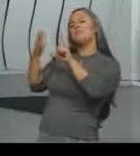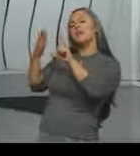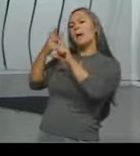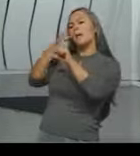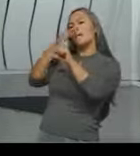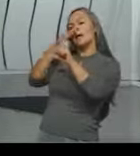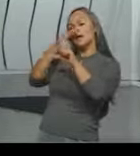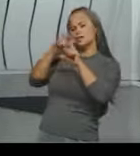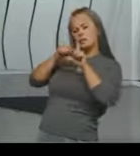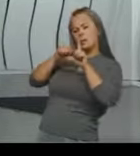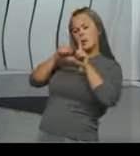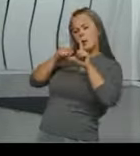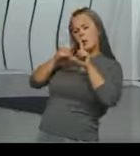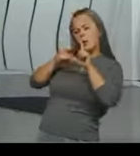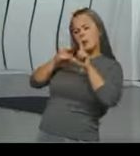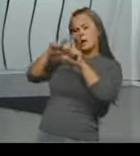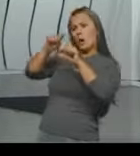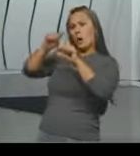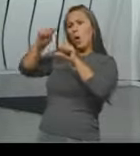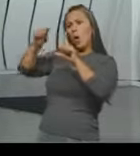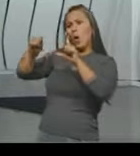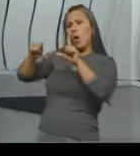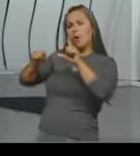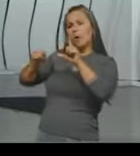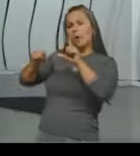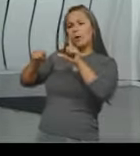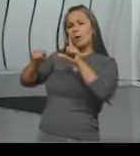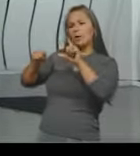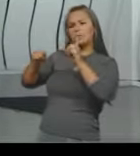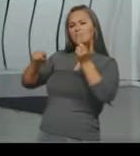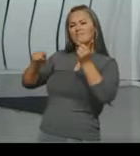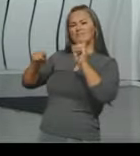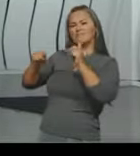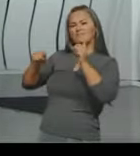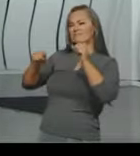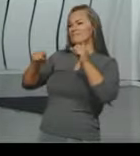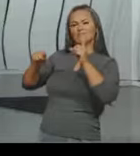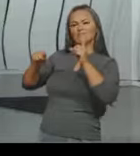maior. Então o ângulo vai ser maior. E vai valer